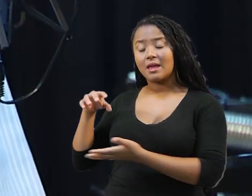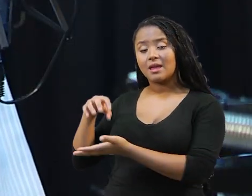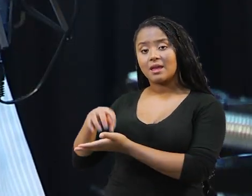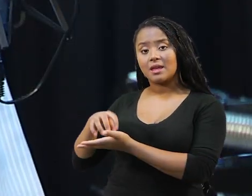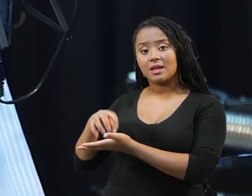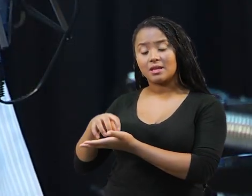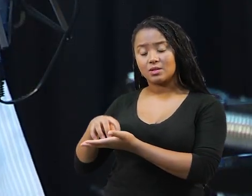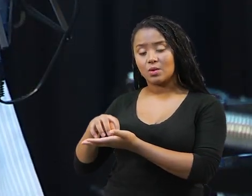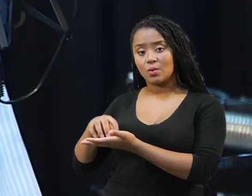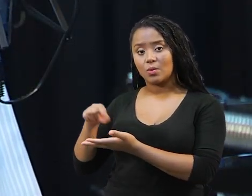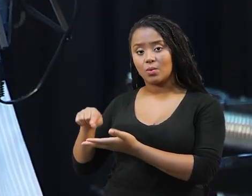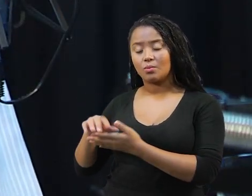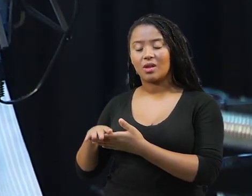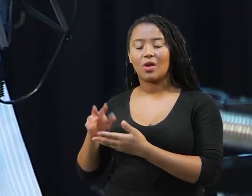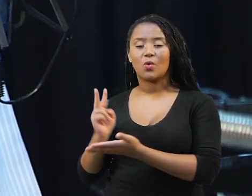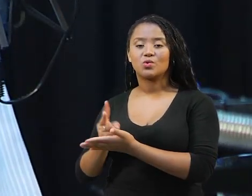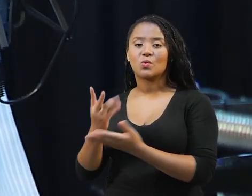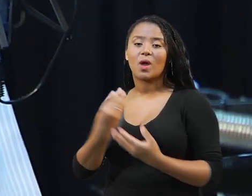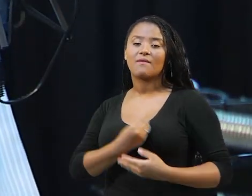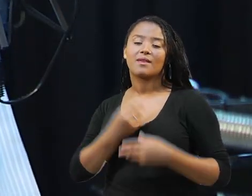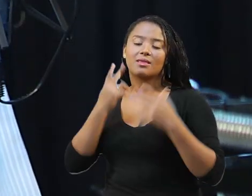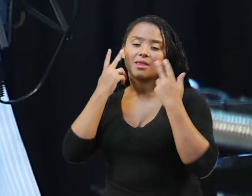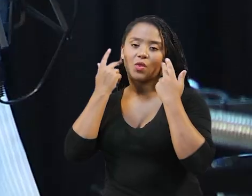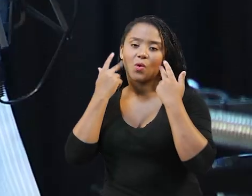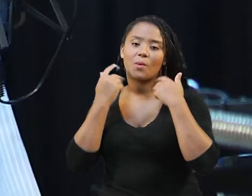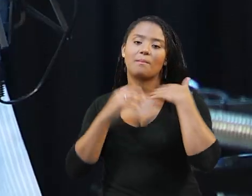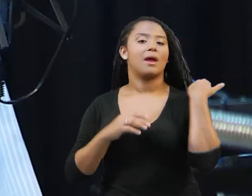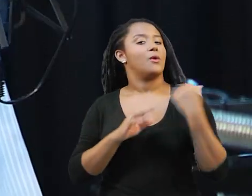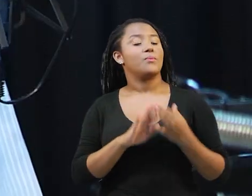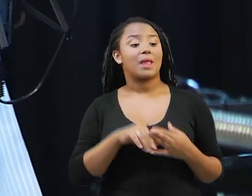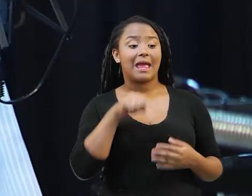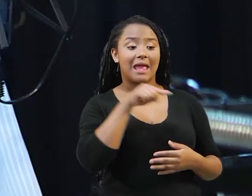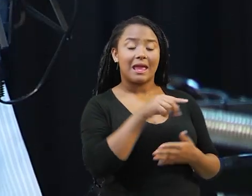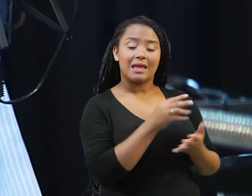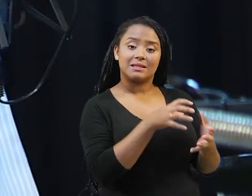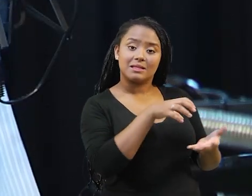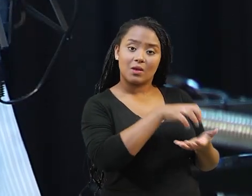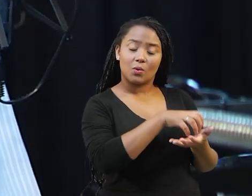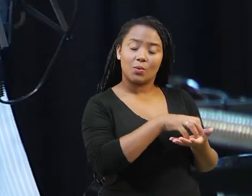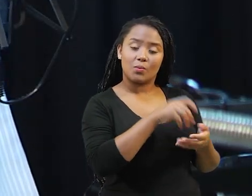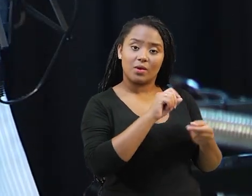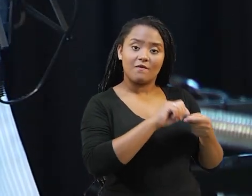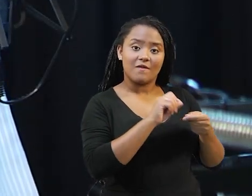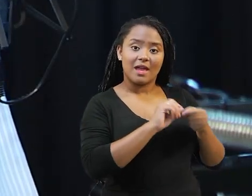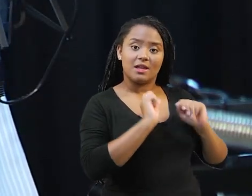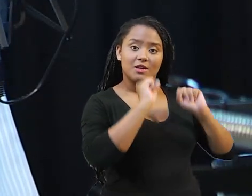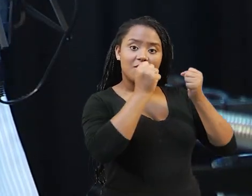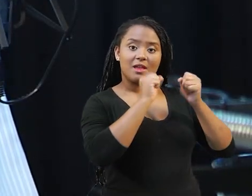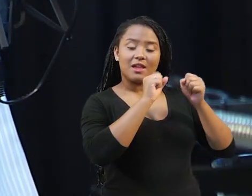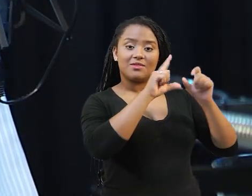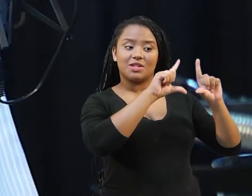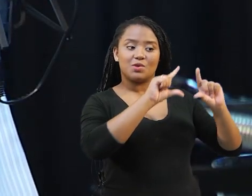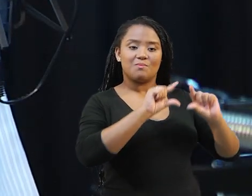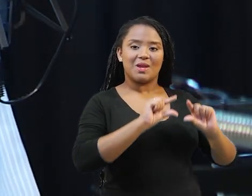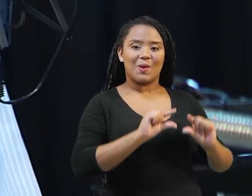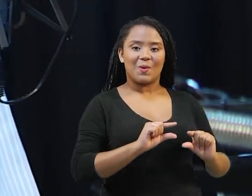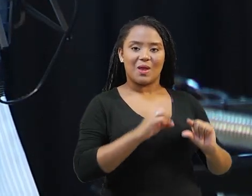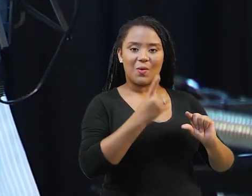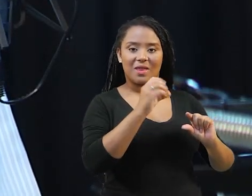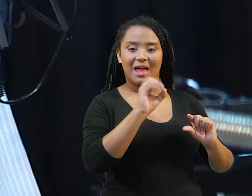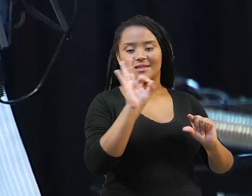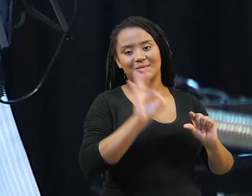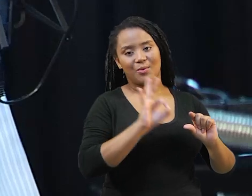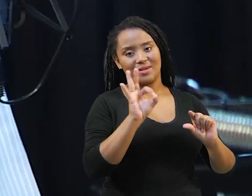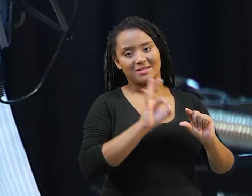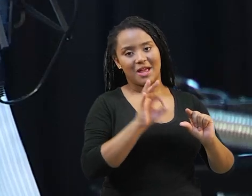teve diminuição de recidiva da doença em quase 10%. É mais do que alguns tratamentos que a gente oferece. Então, isso